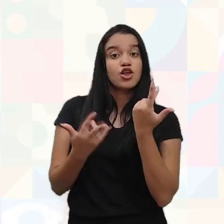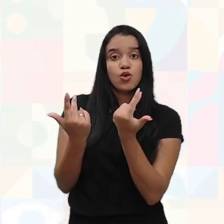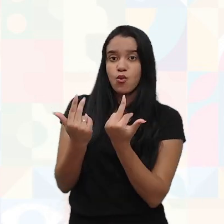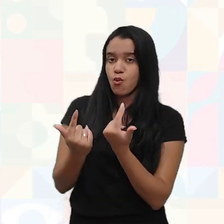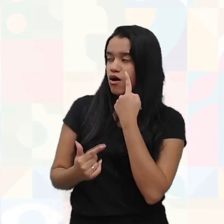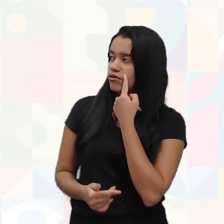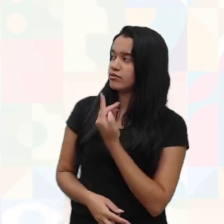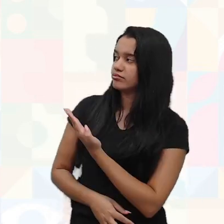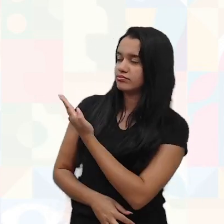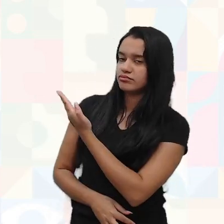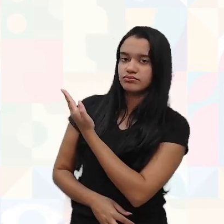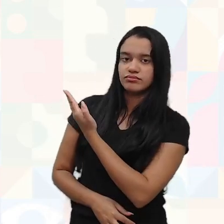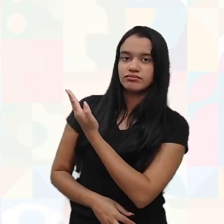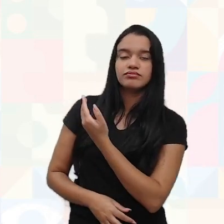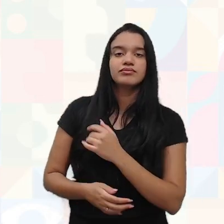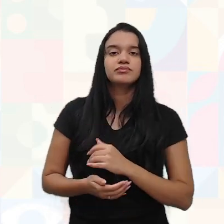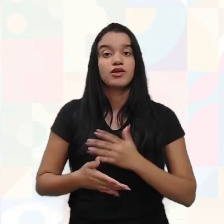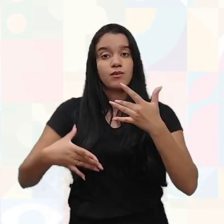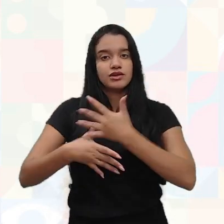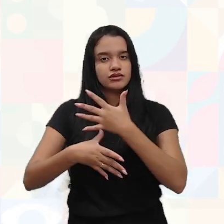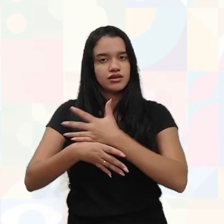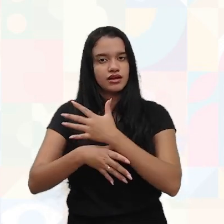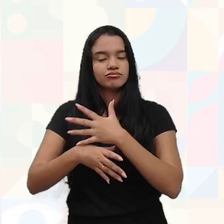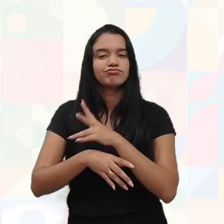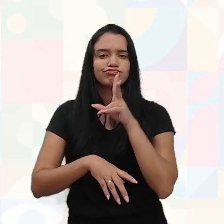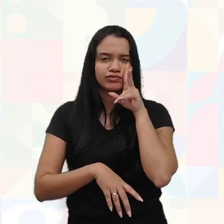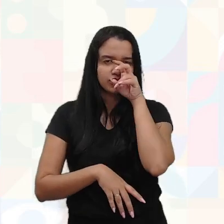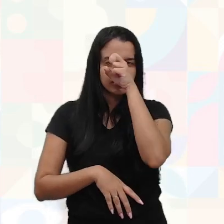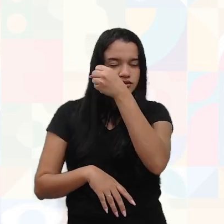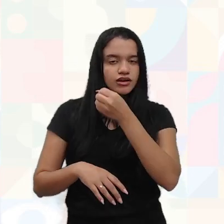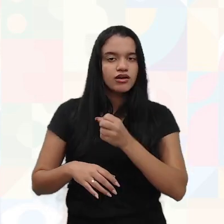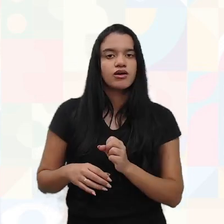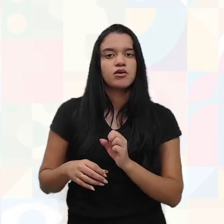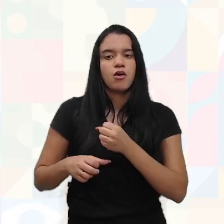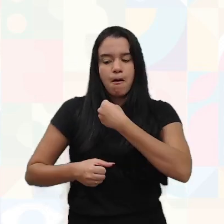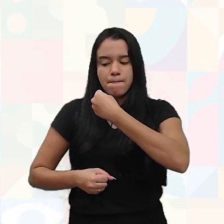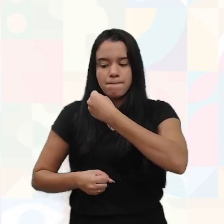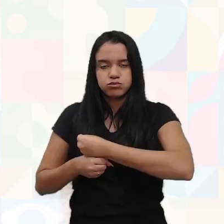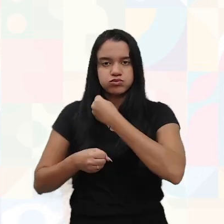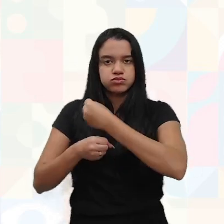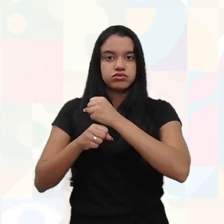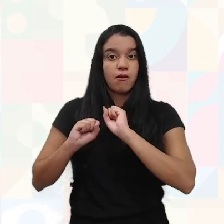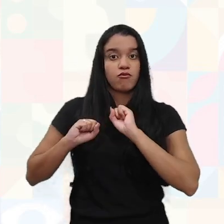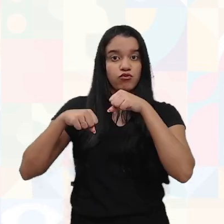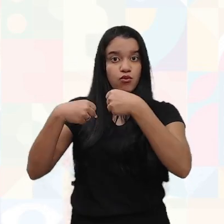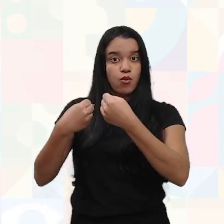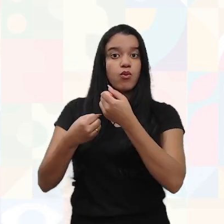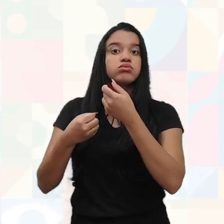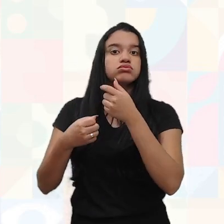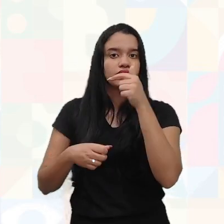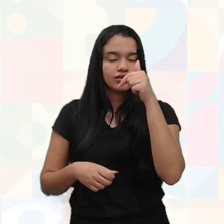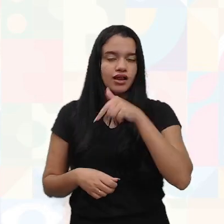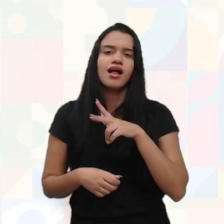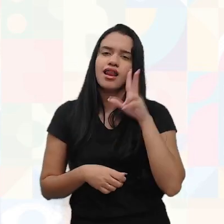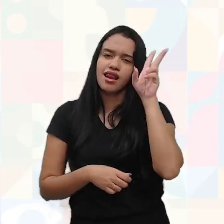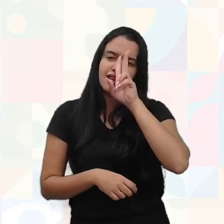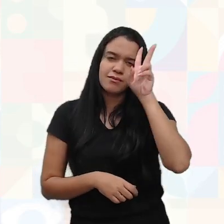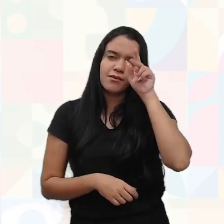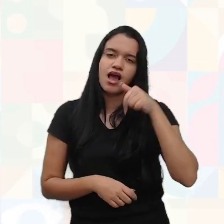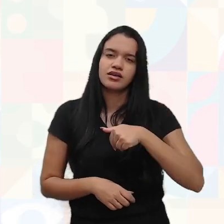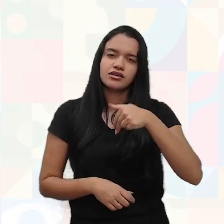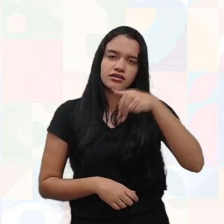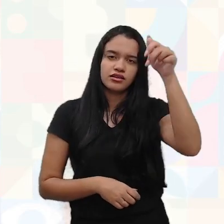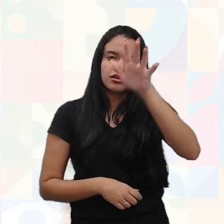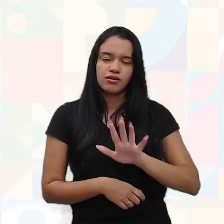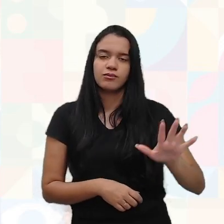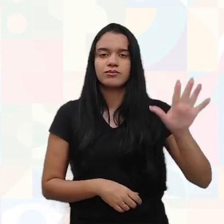esse desenho, né? Ela é uma cidade fortificada, lembra um pouco as fortalezas que a gente tem aqui em Pernambuco e no Nordeste, né? Como o Forte